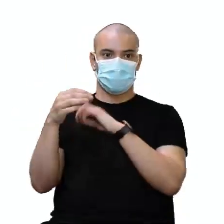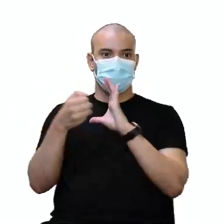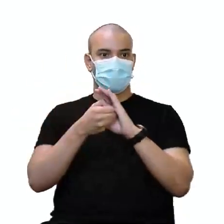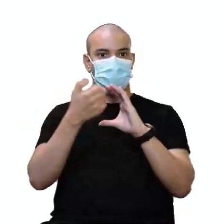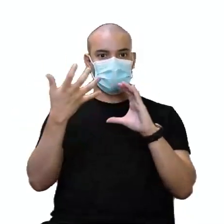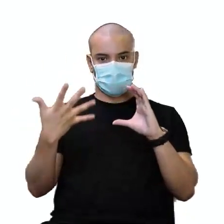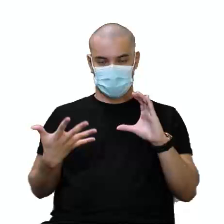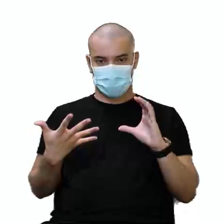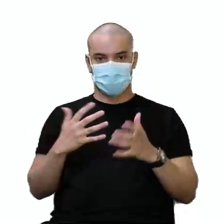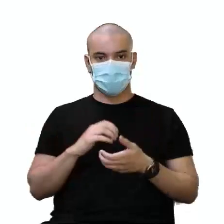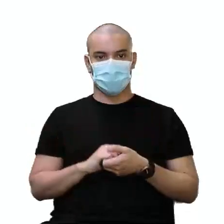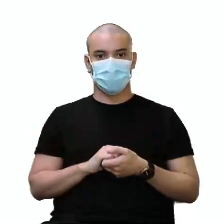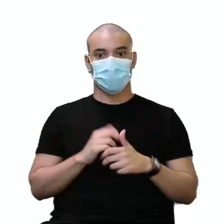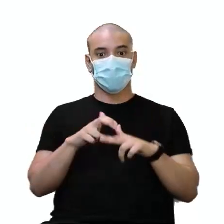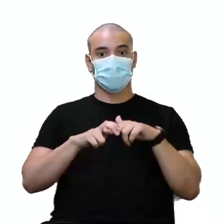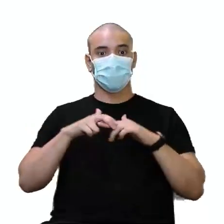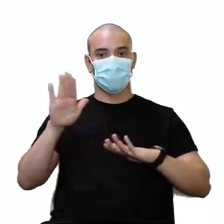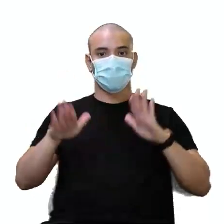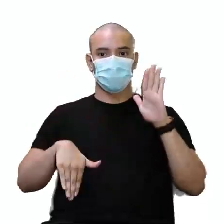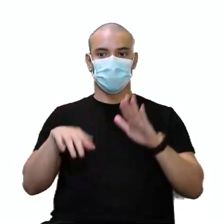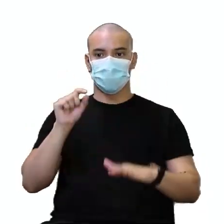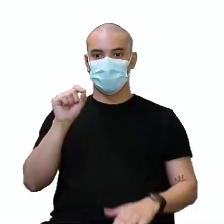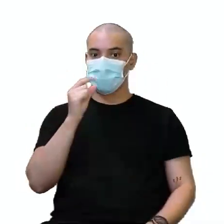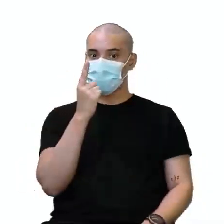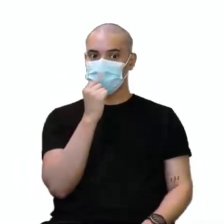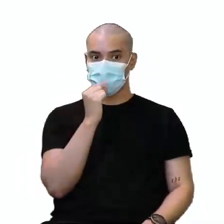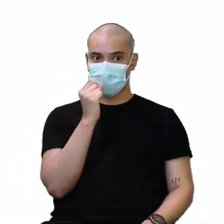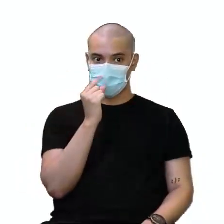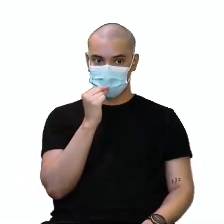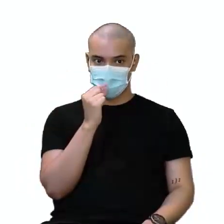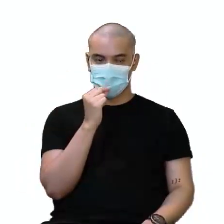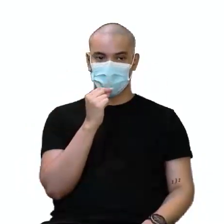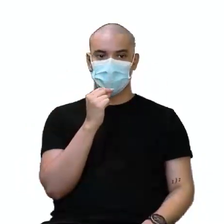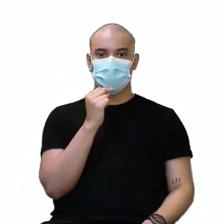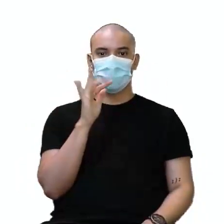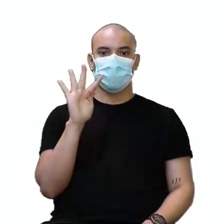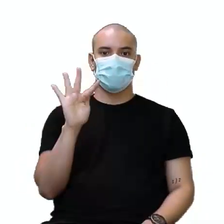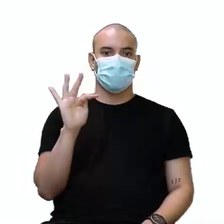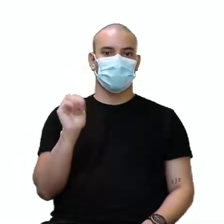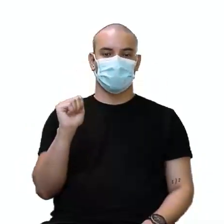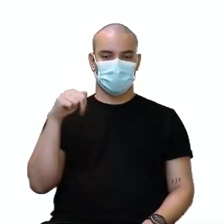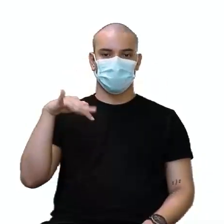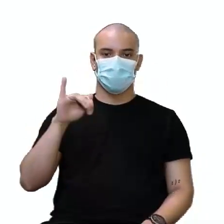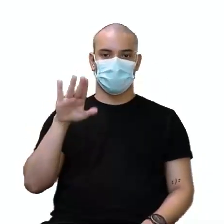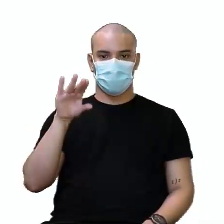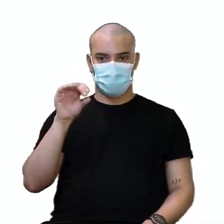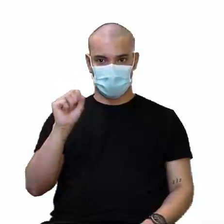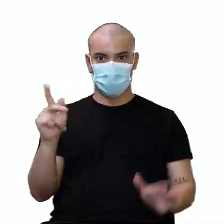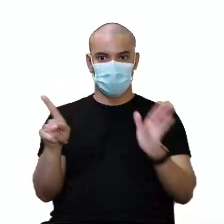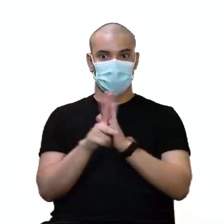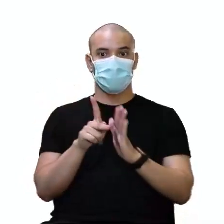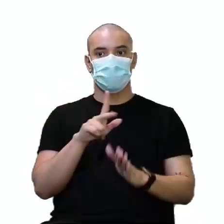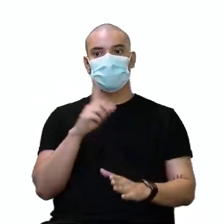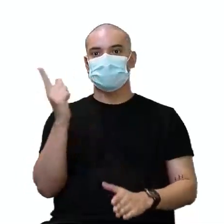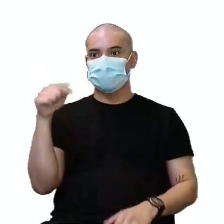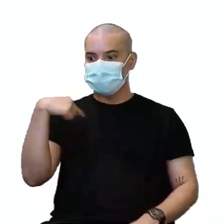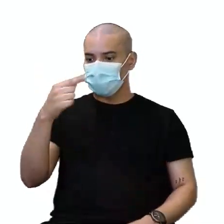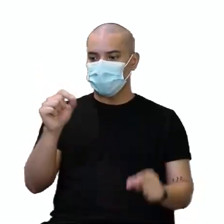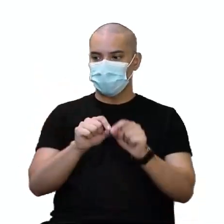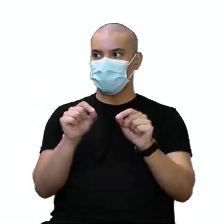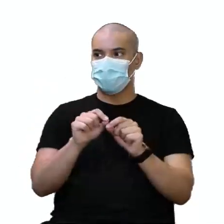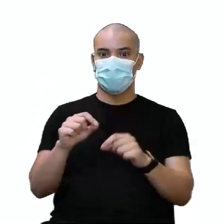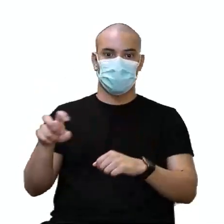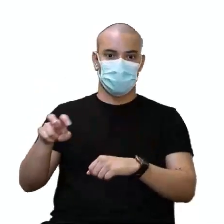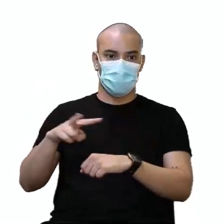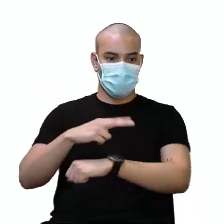descendentes. Os anfíbios dependem da água, os anfíbios dependentes da água evoluíram aos répteis,